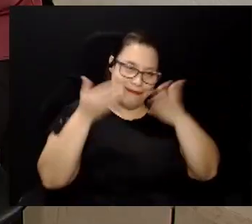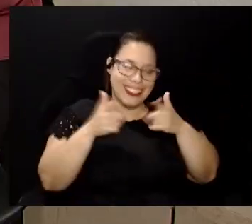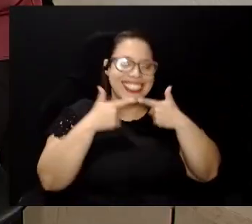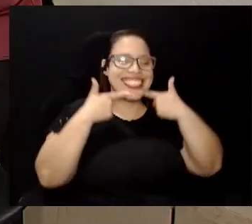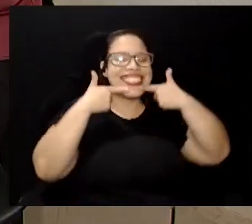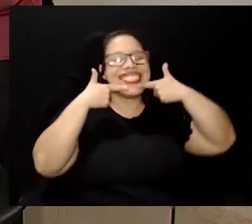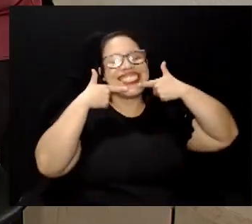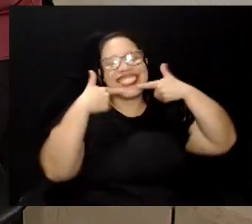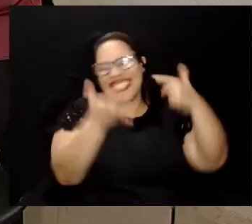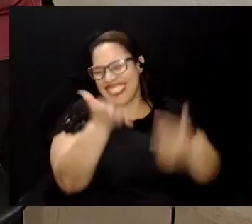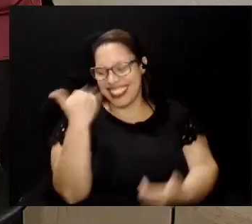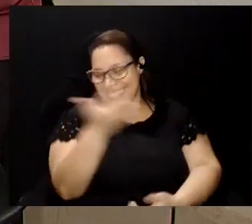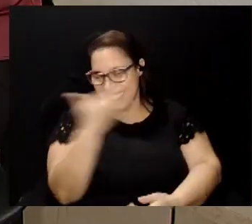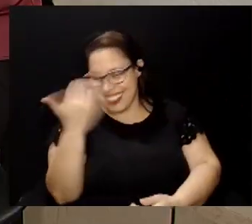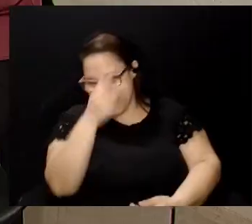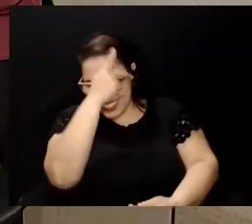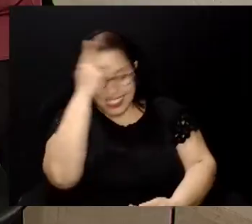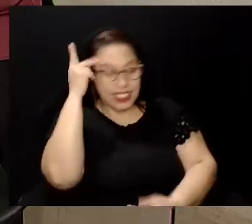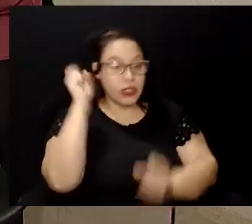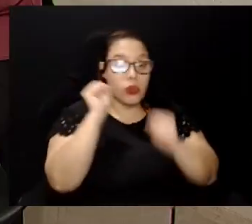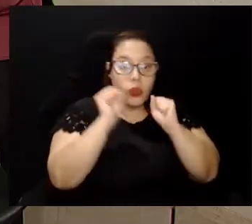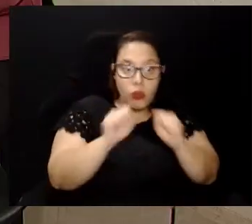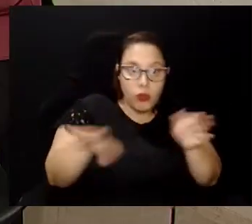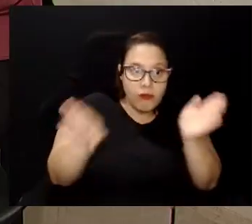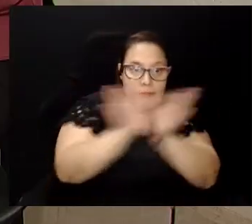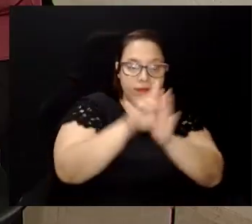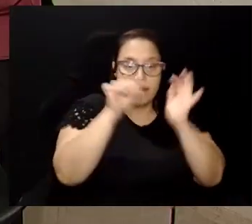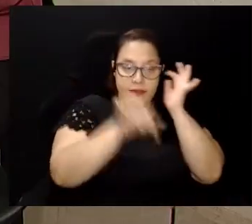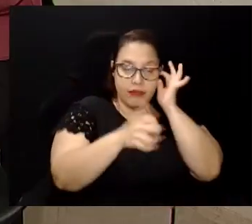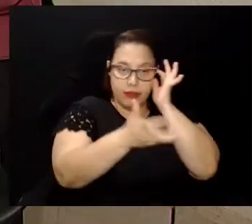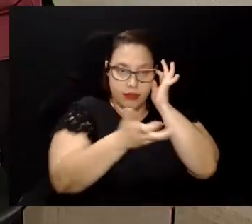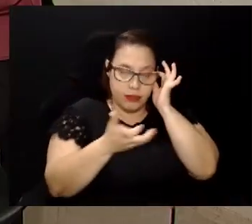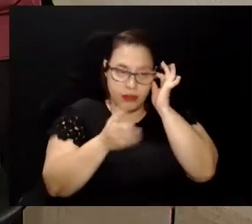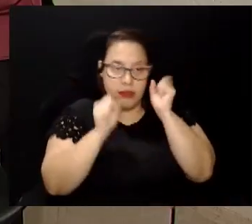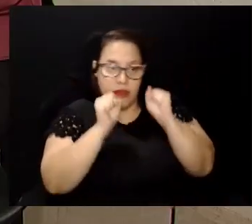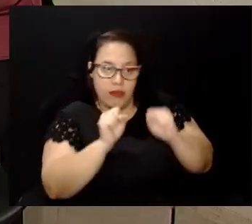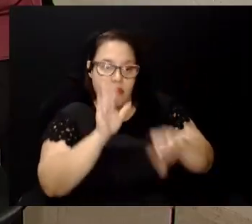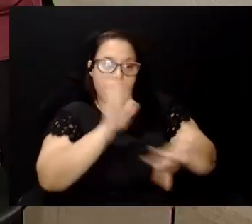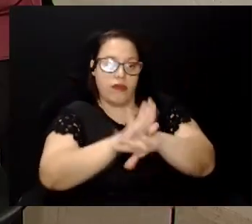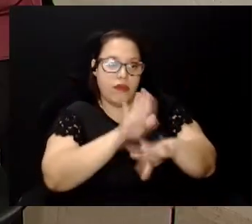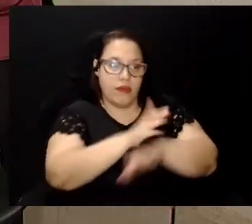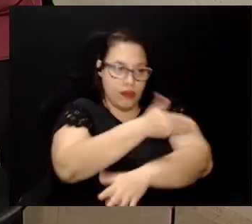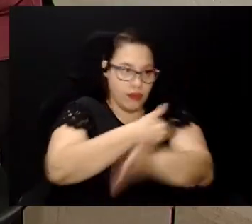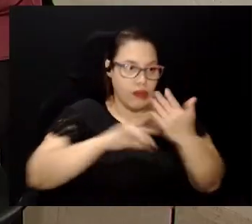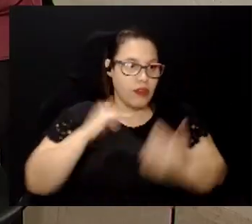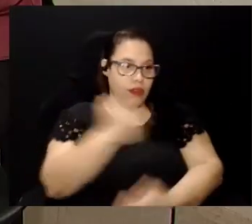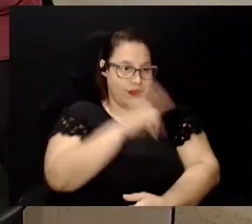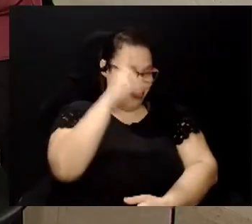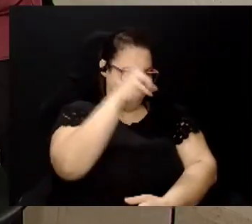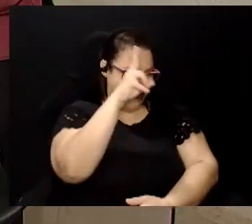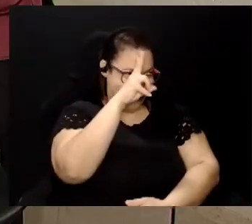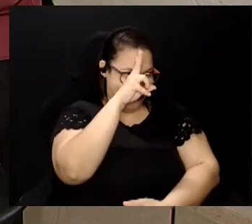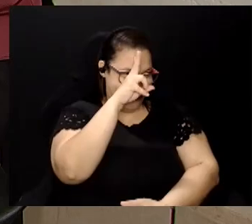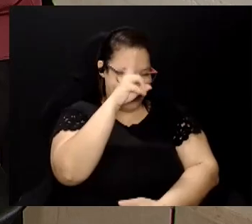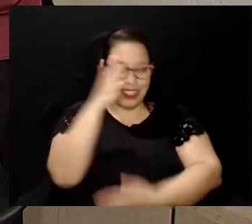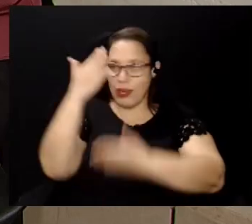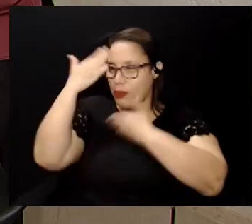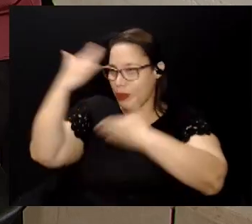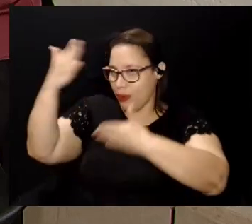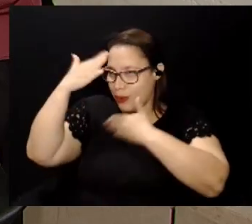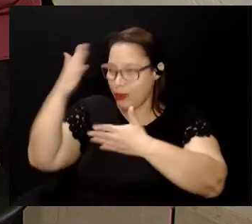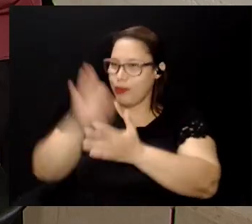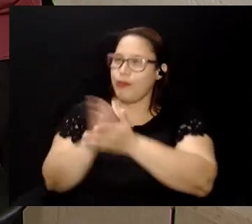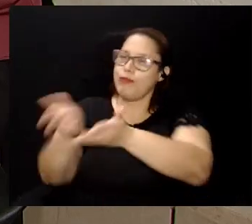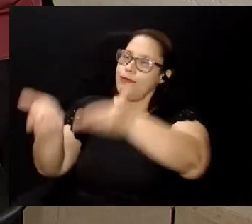de braços abertos, sorriso no rosto, e que essas pessoas possam vir, queiram e possam vir fazer parte da nossa